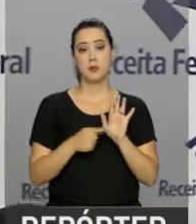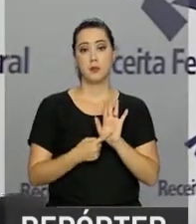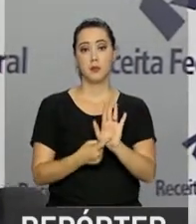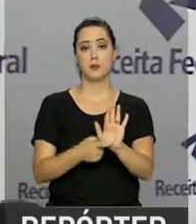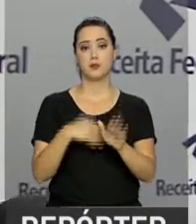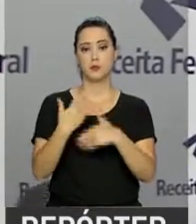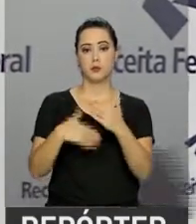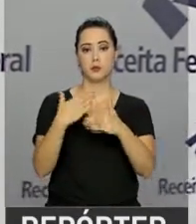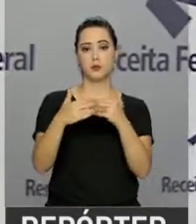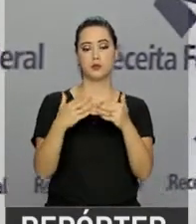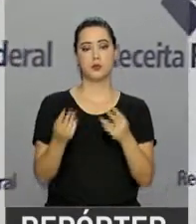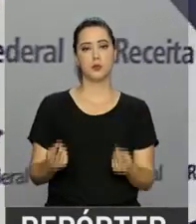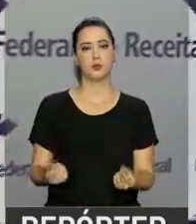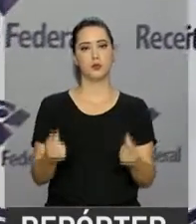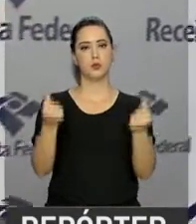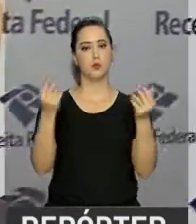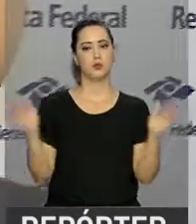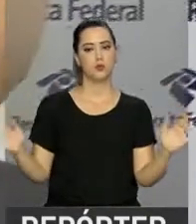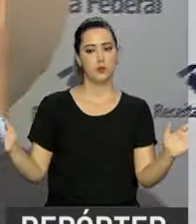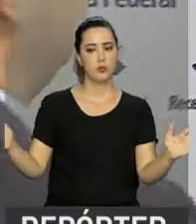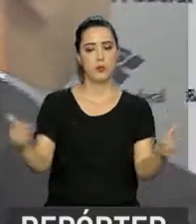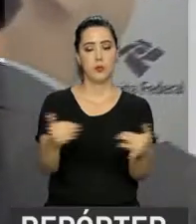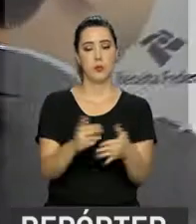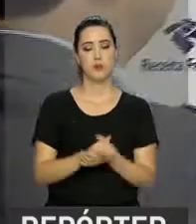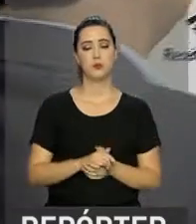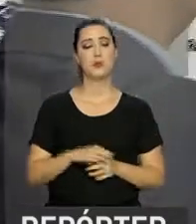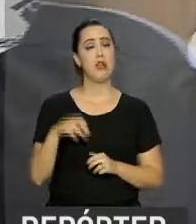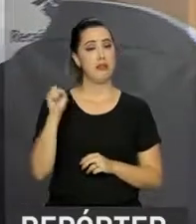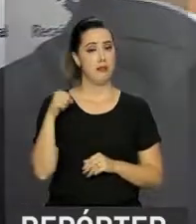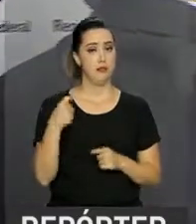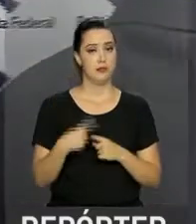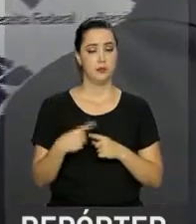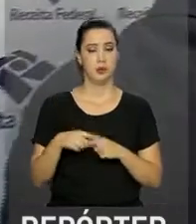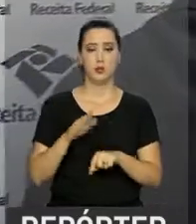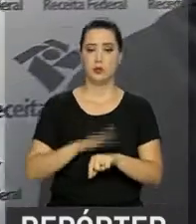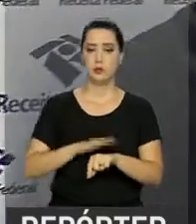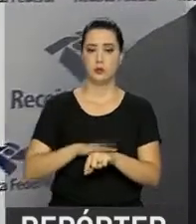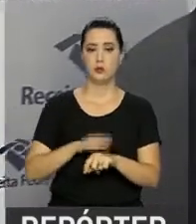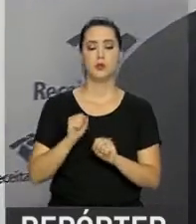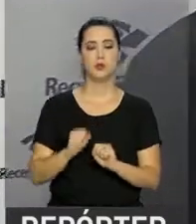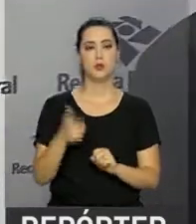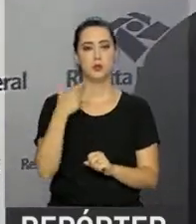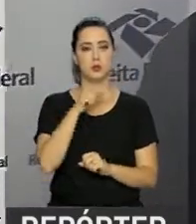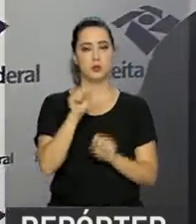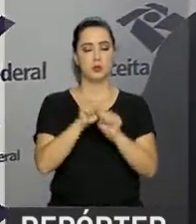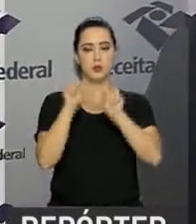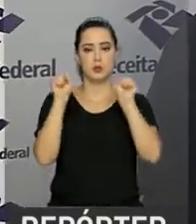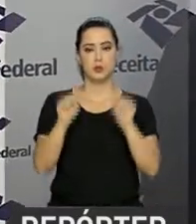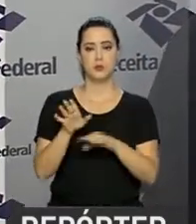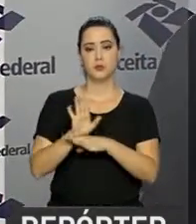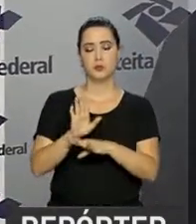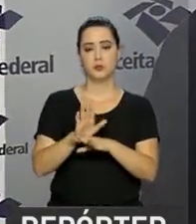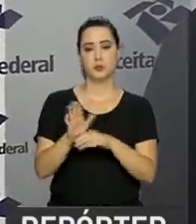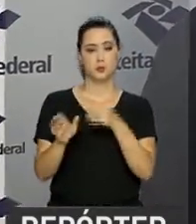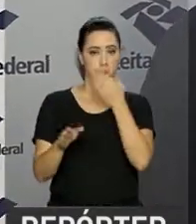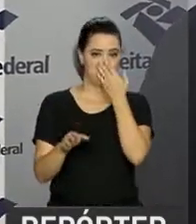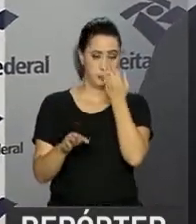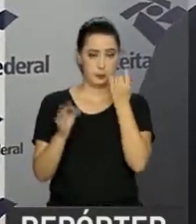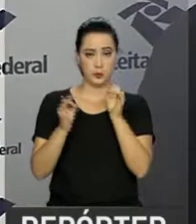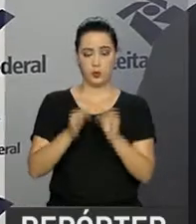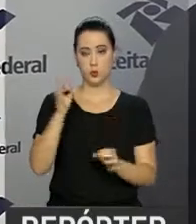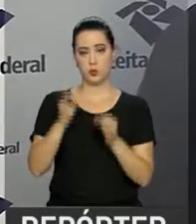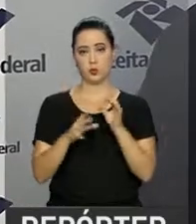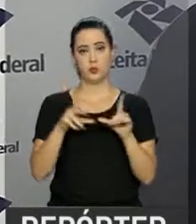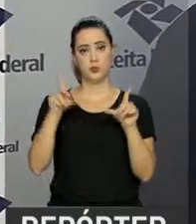aumentar a arrecadação assim no momento que a gente consegue ter uma computação cognitiva para auxiliar nos julgar dentro do processo